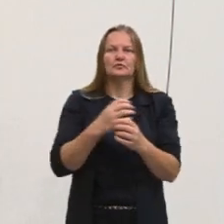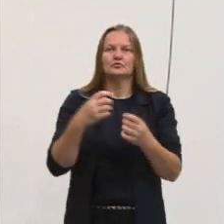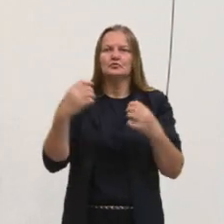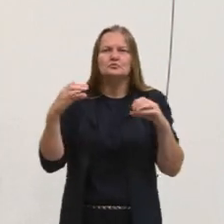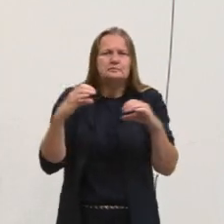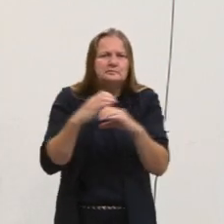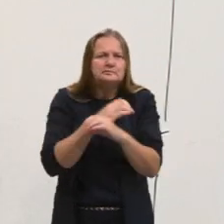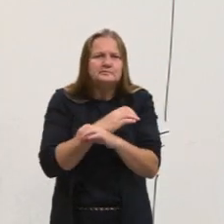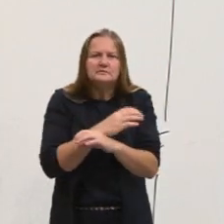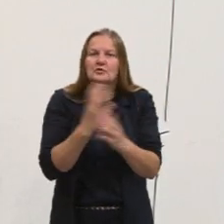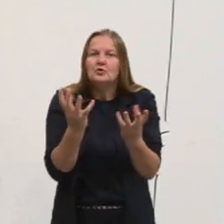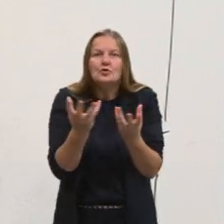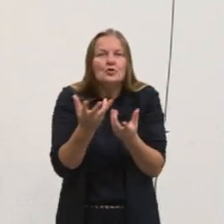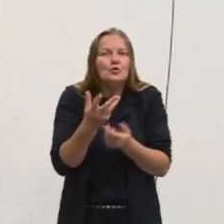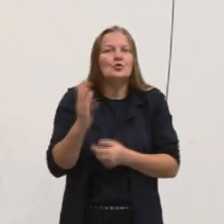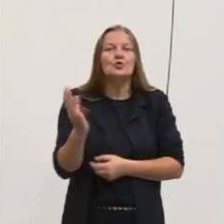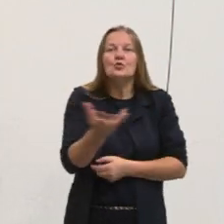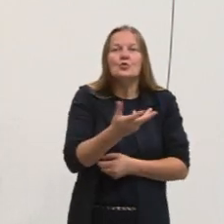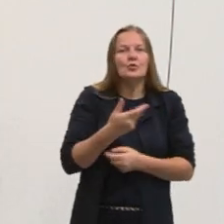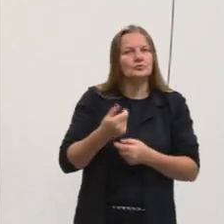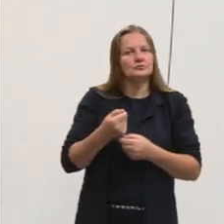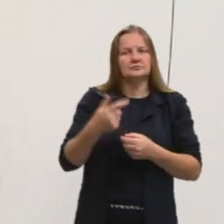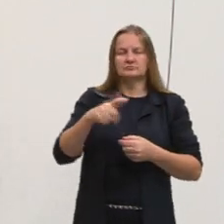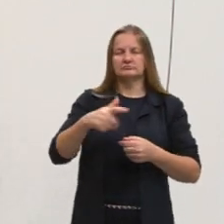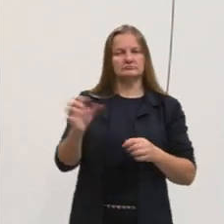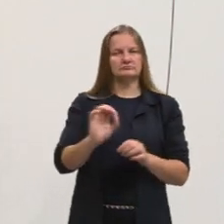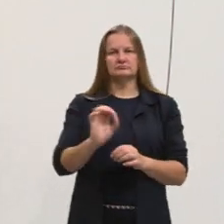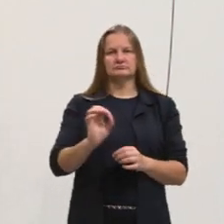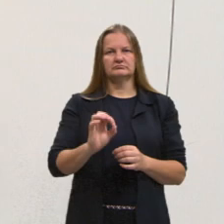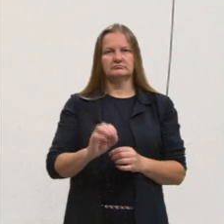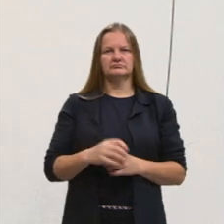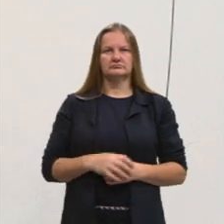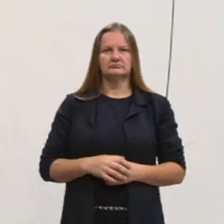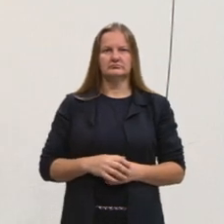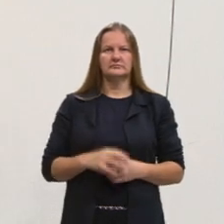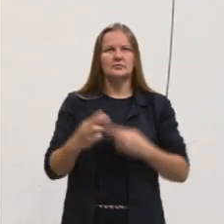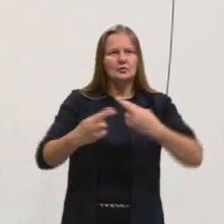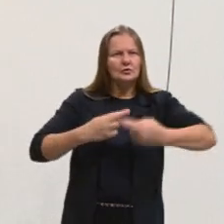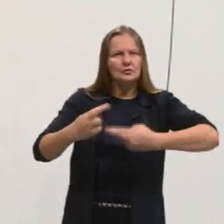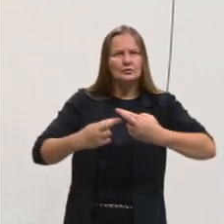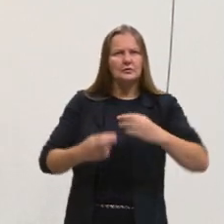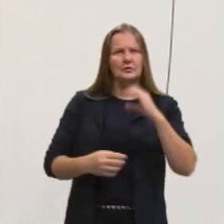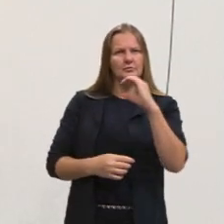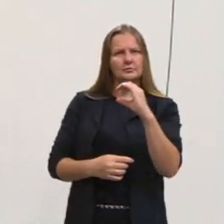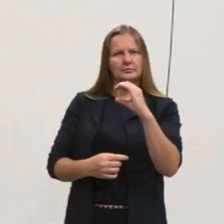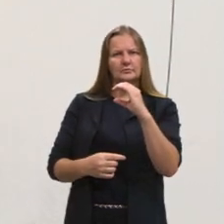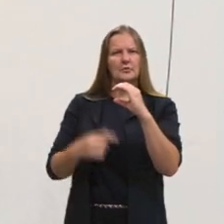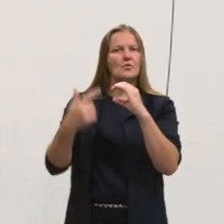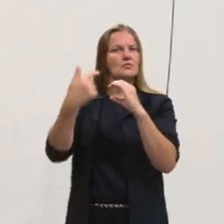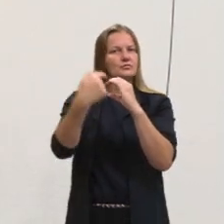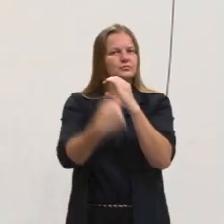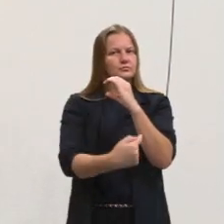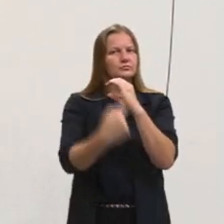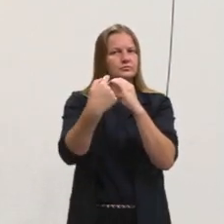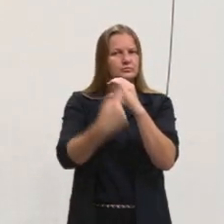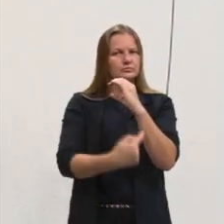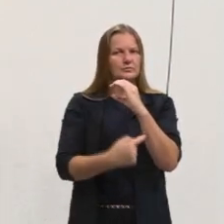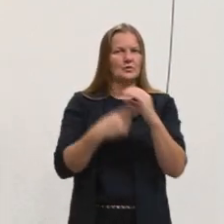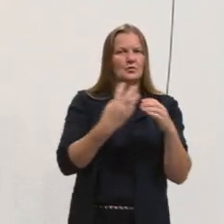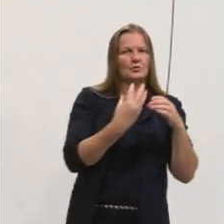elemento de ar também tem que estar em ver isso é a relação então de estar contido ou não de dois